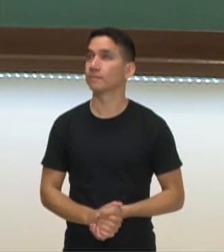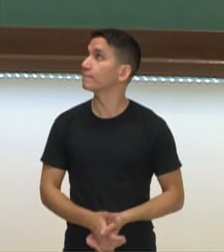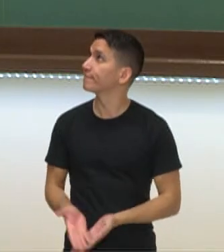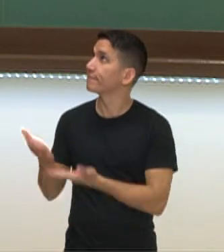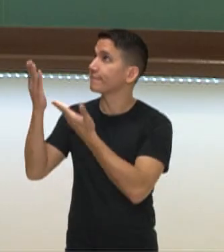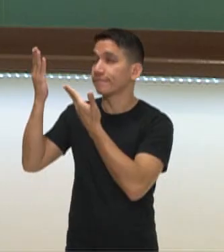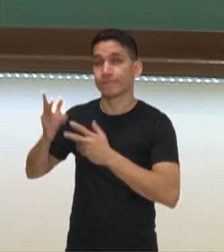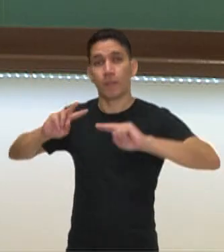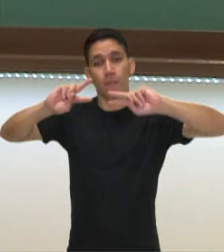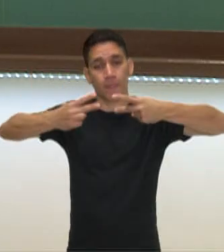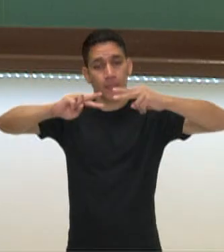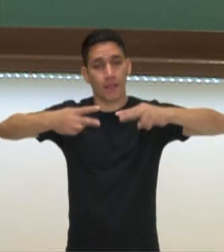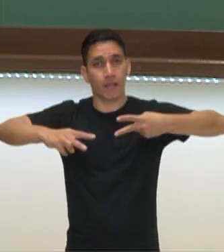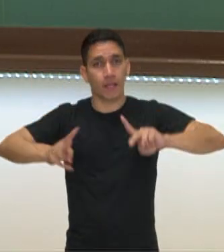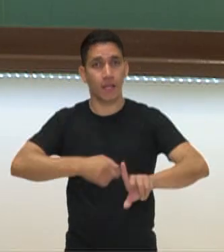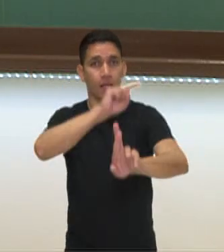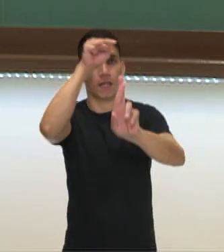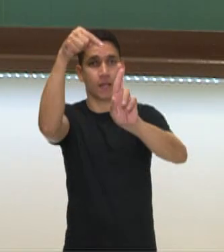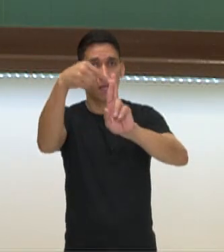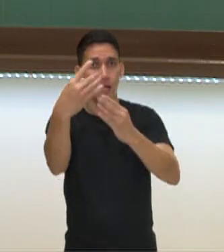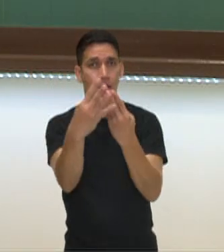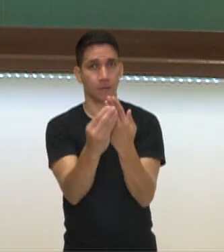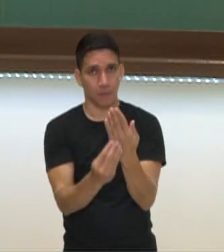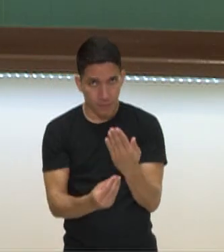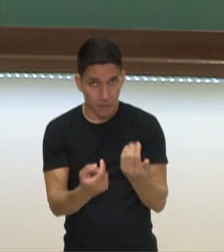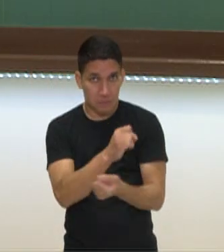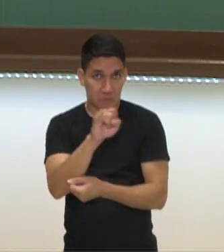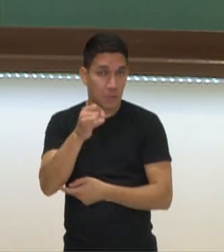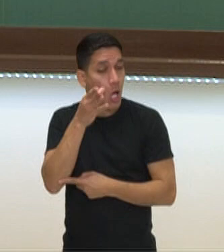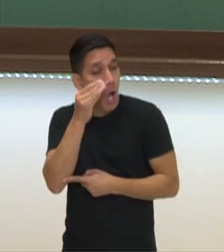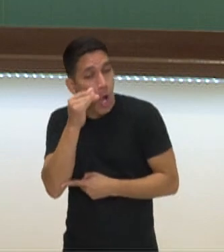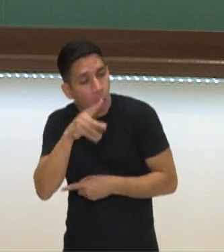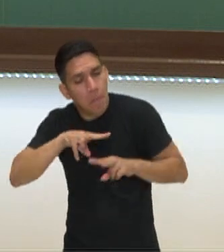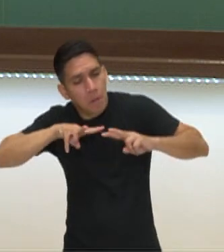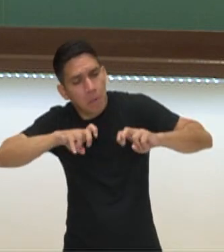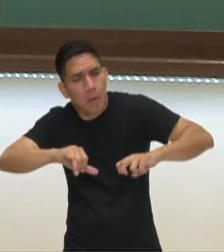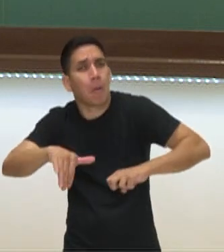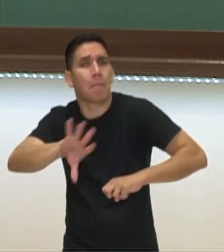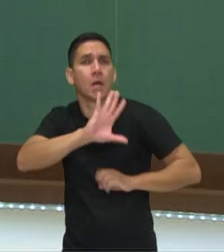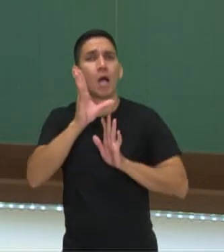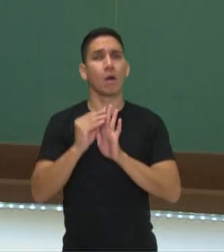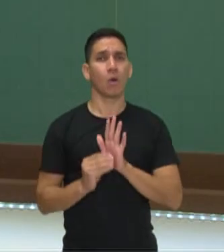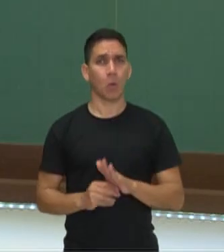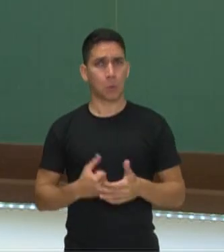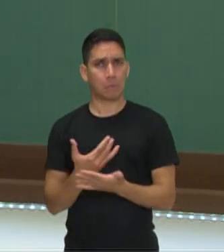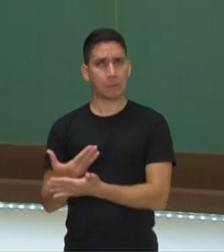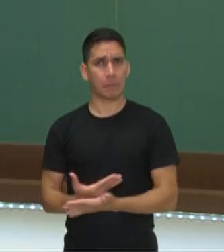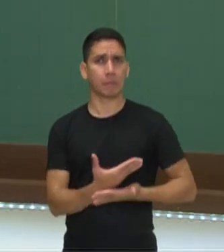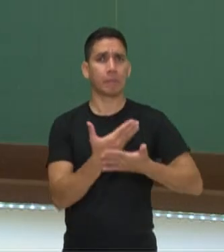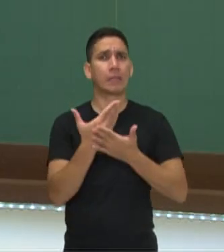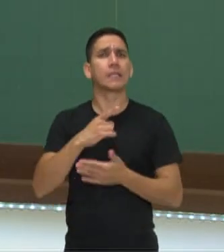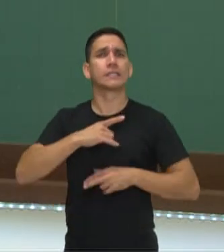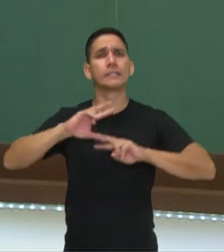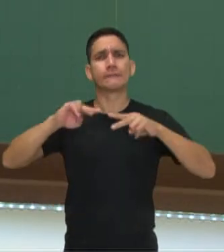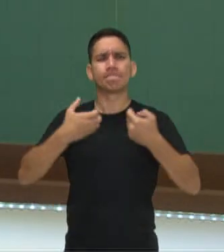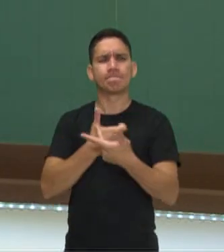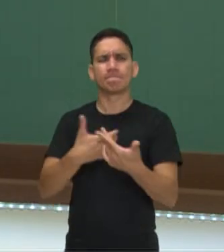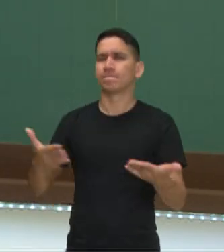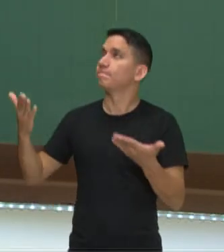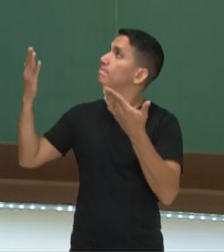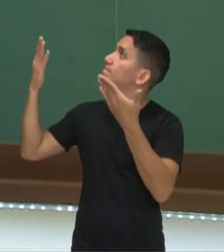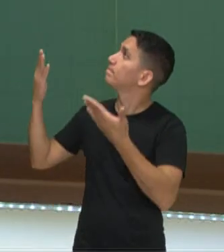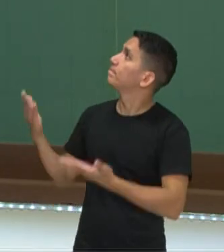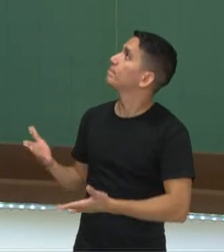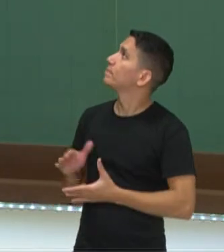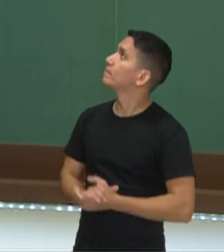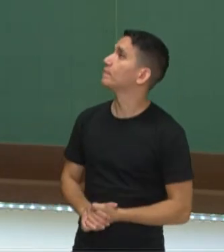Aqui nós temos algumas referências bibliográficas para quem quiser se aprofundar nesses estudos, tem link, tem material de aula